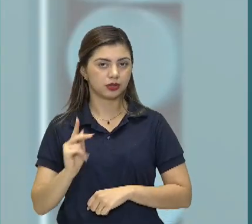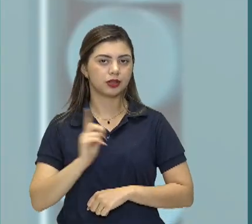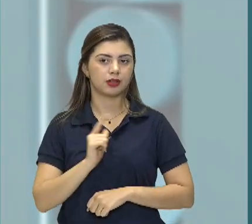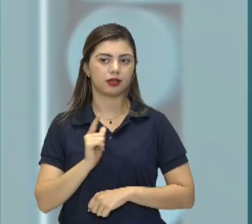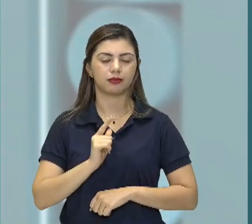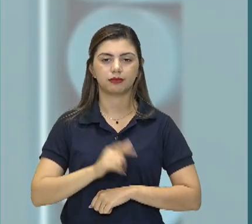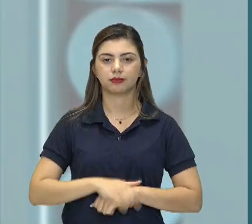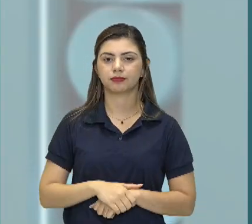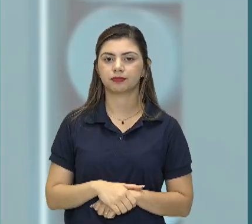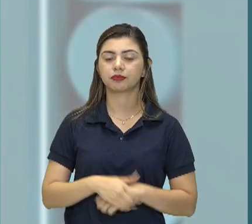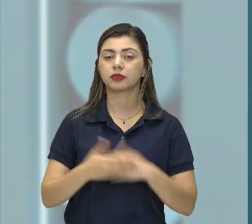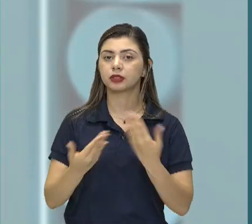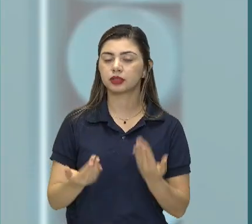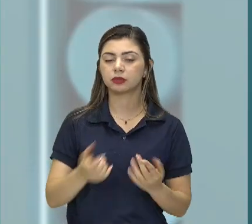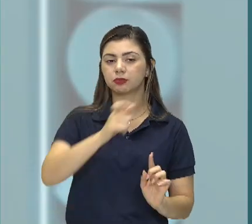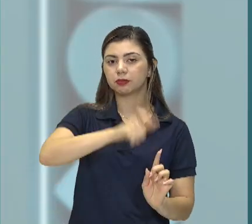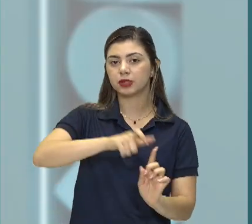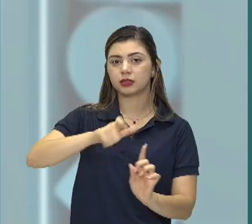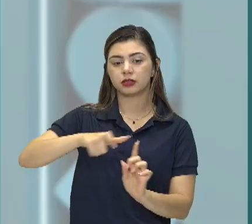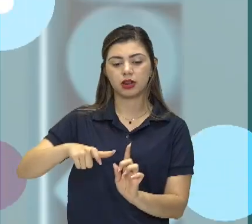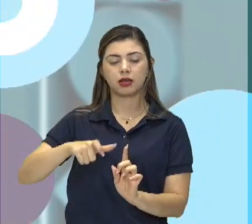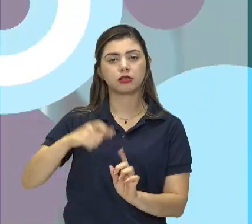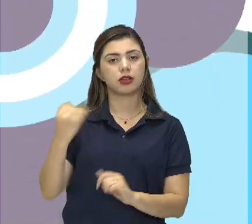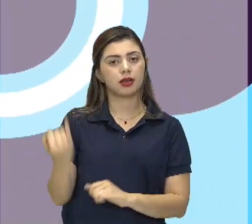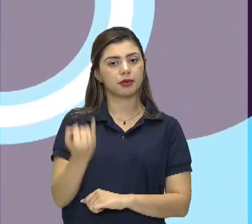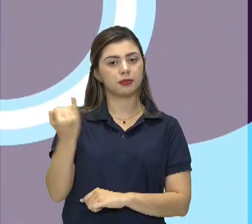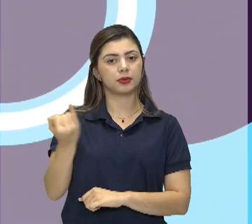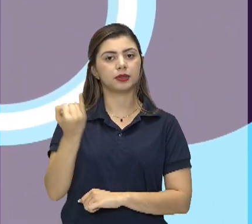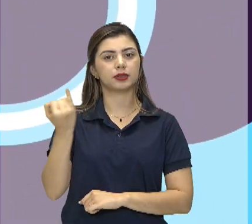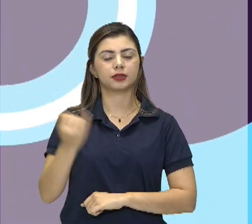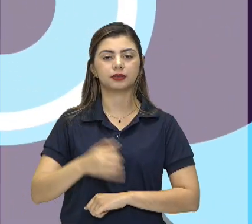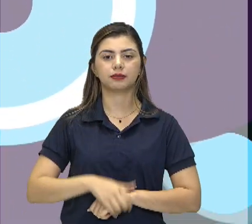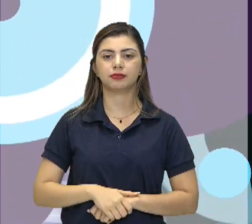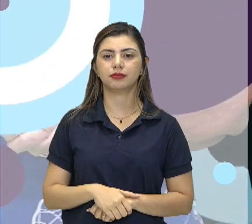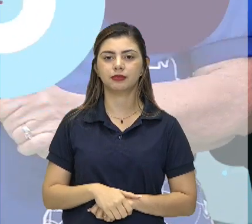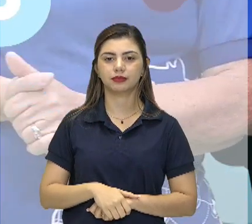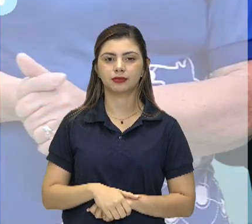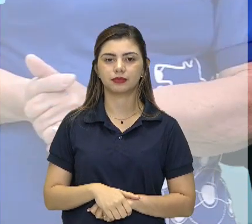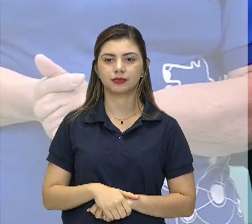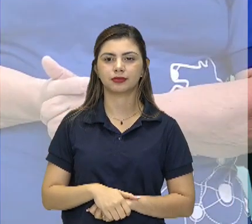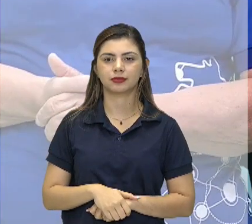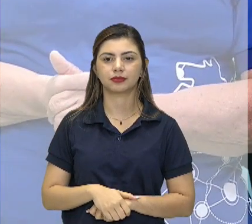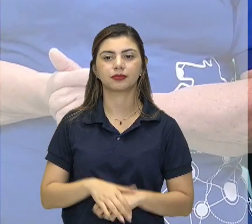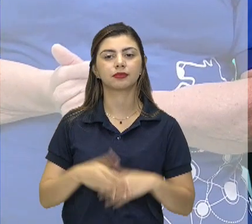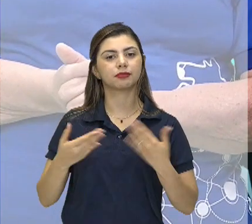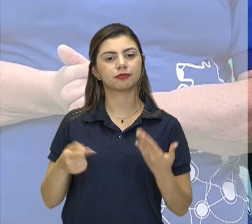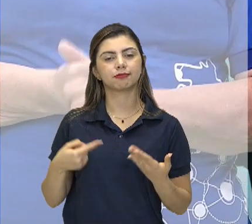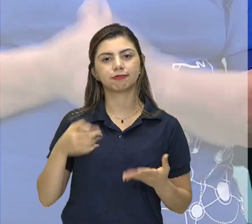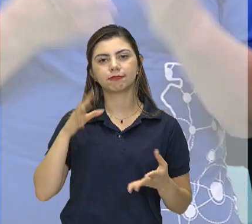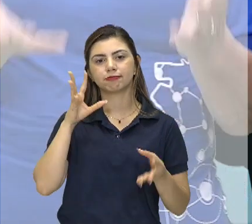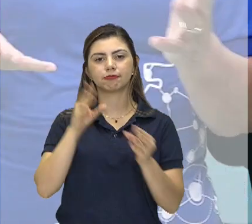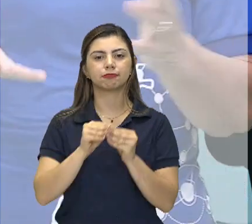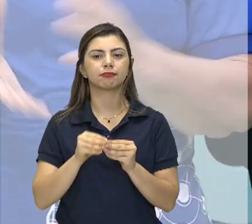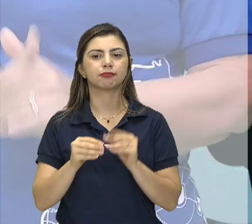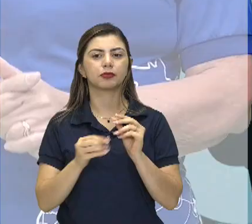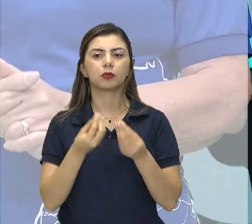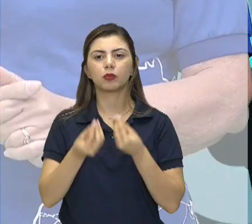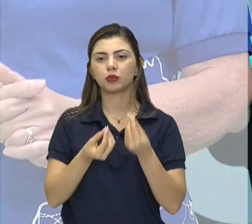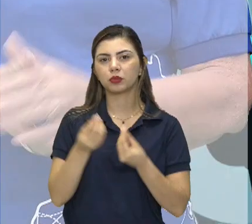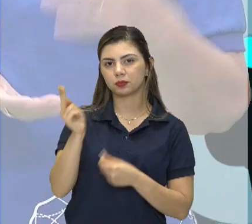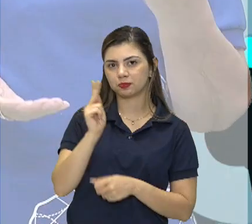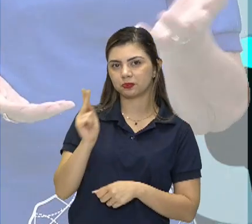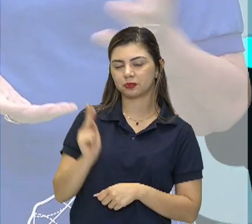história, e as personagens são importantes para nós entendermos a nossa história,